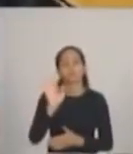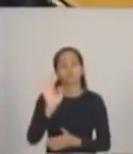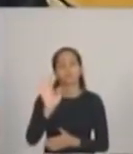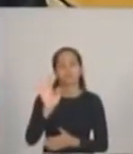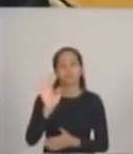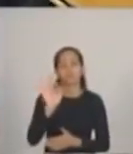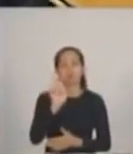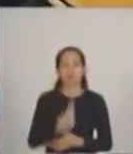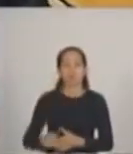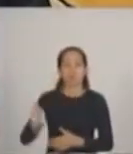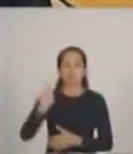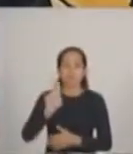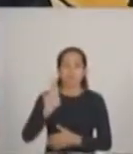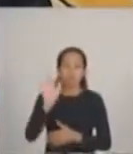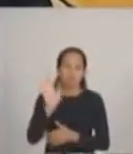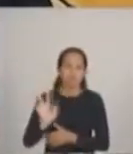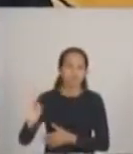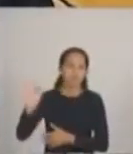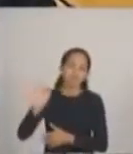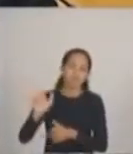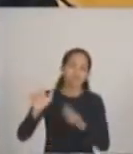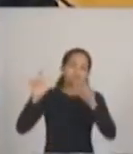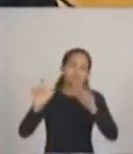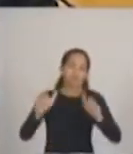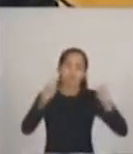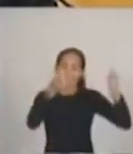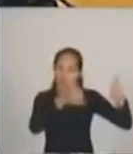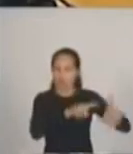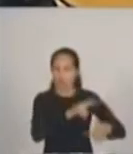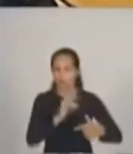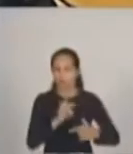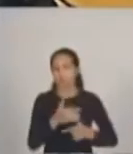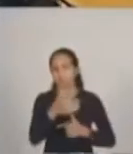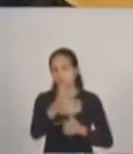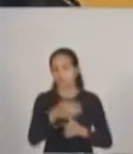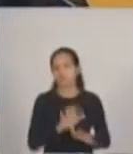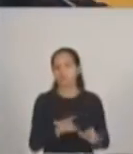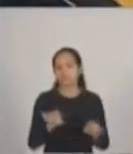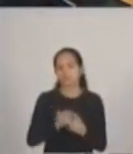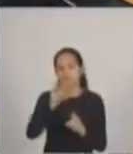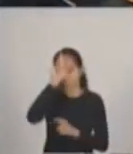Emílio pode falar muito sobre o local, e no Hospital